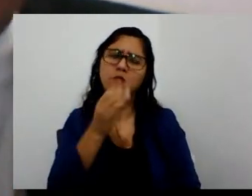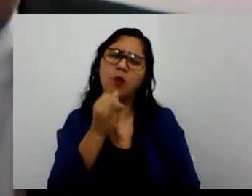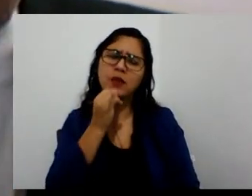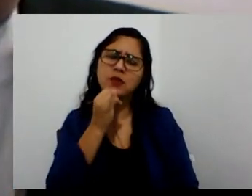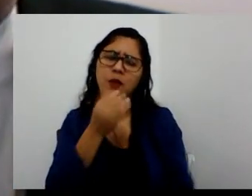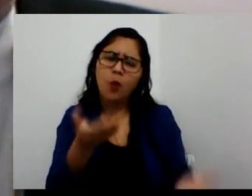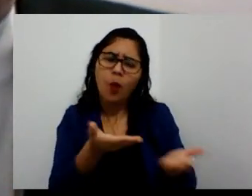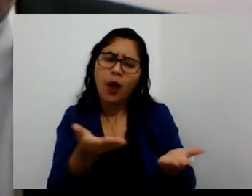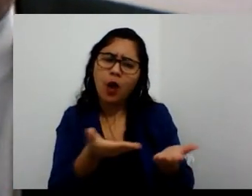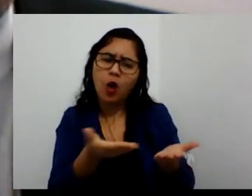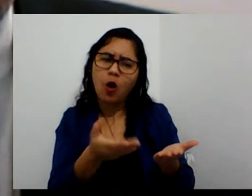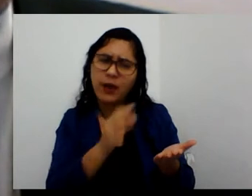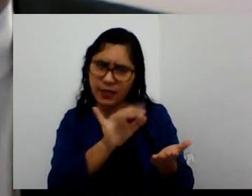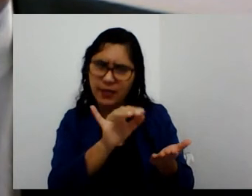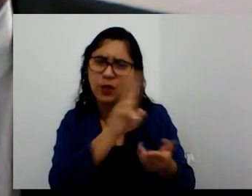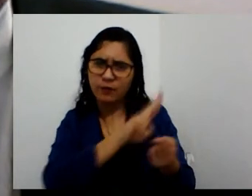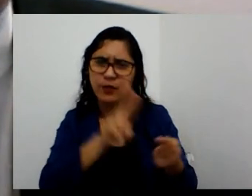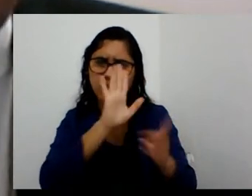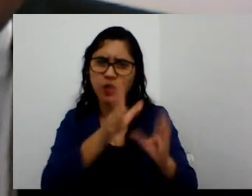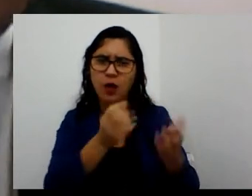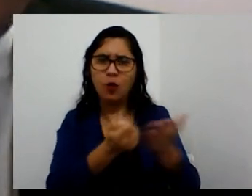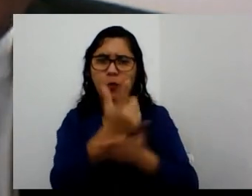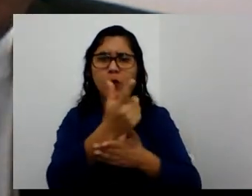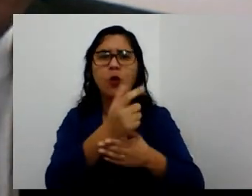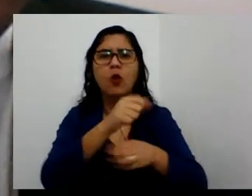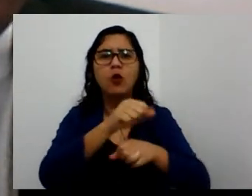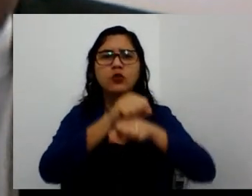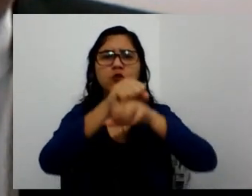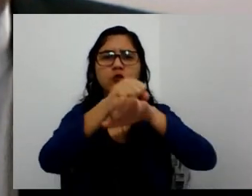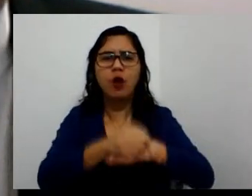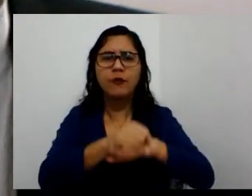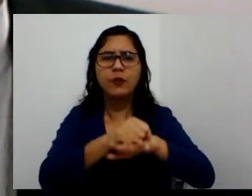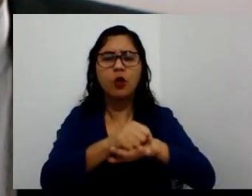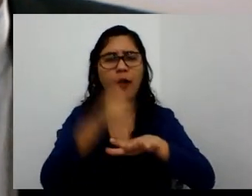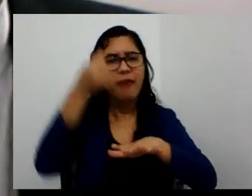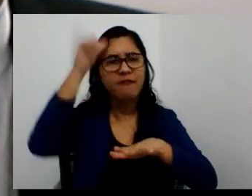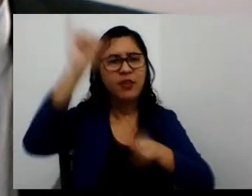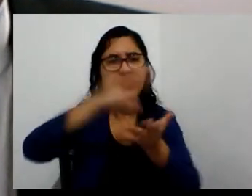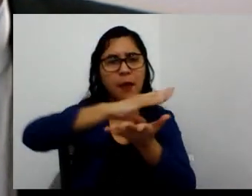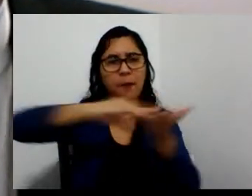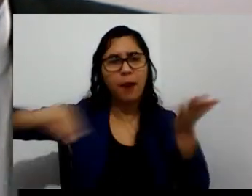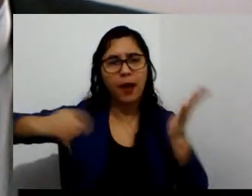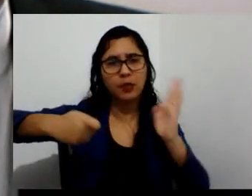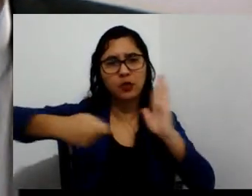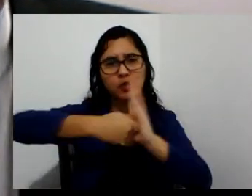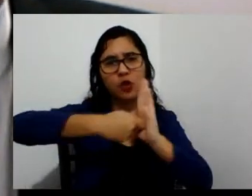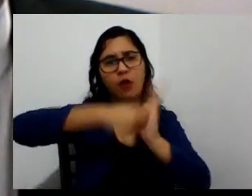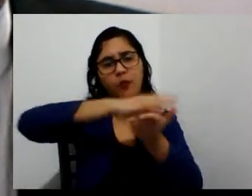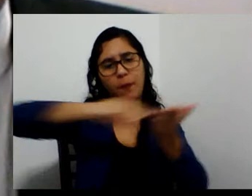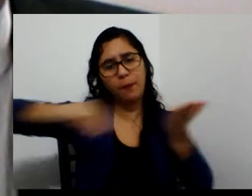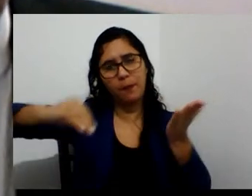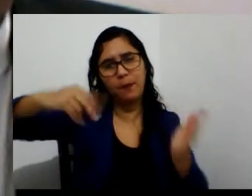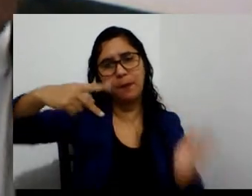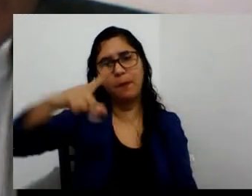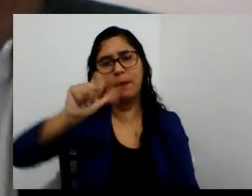está disponível ou não, software antiplágio. Então, é um tipo de apoio que nós podemos dar